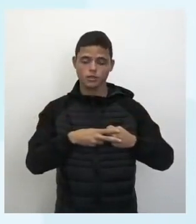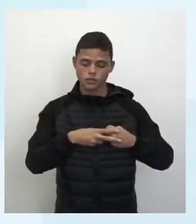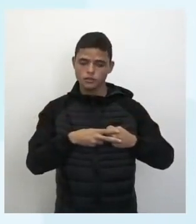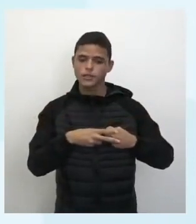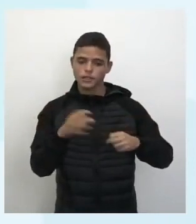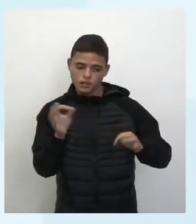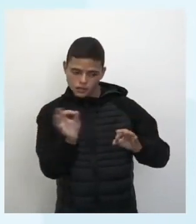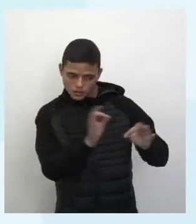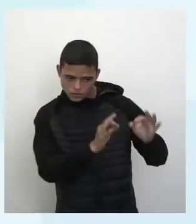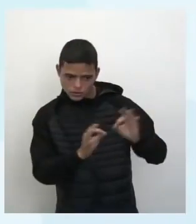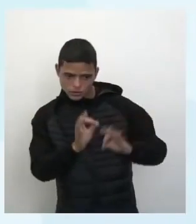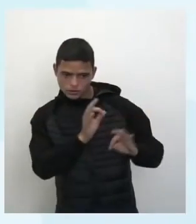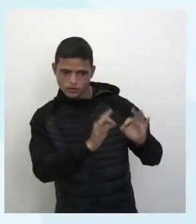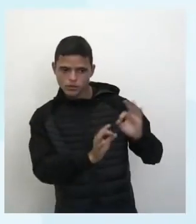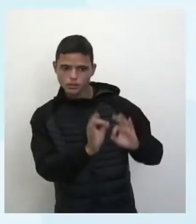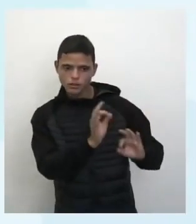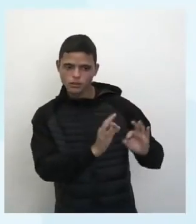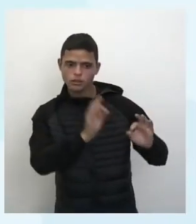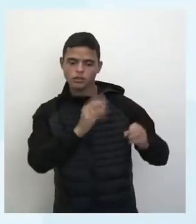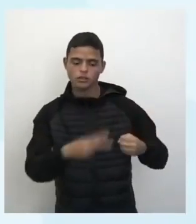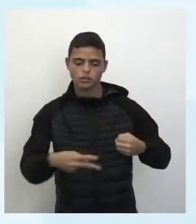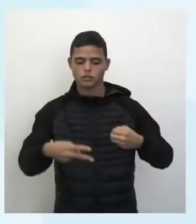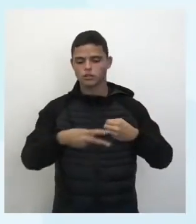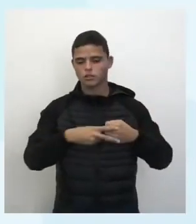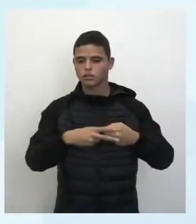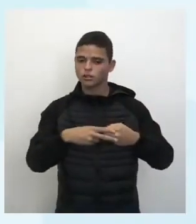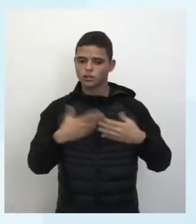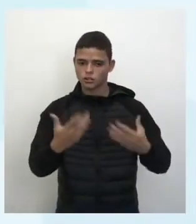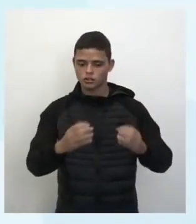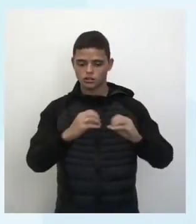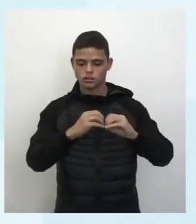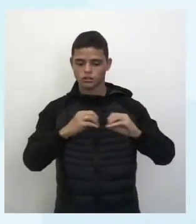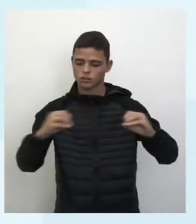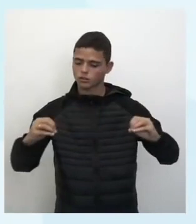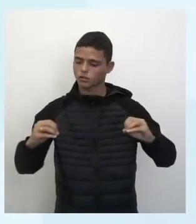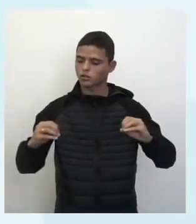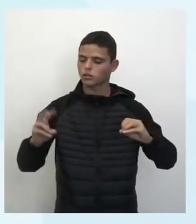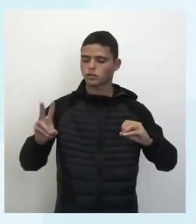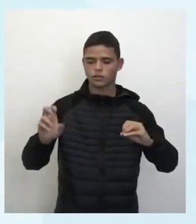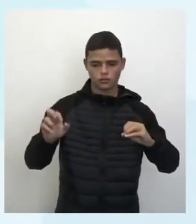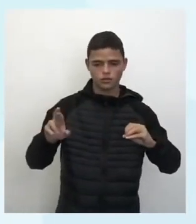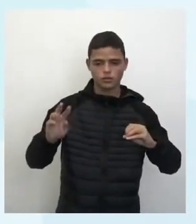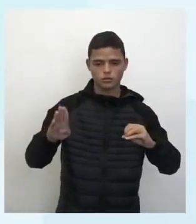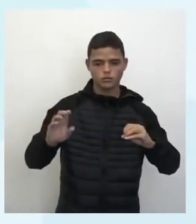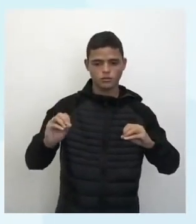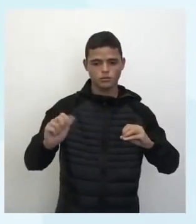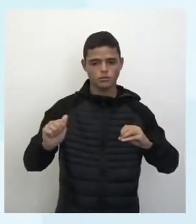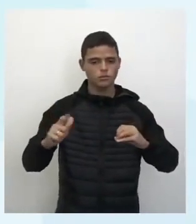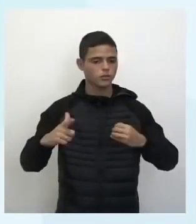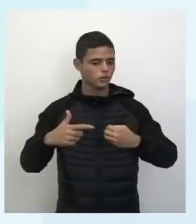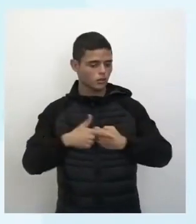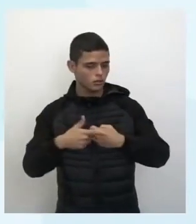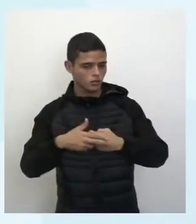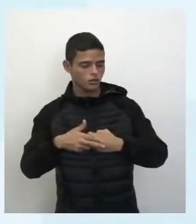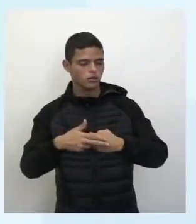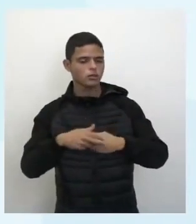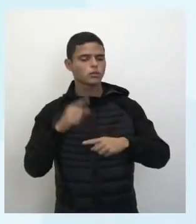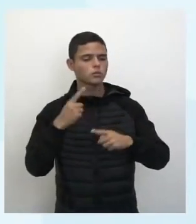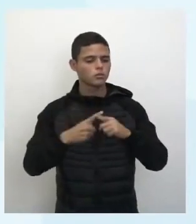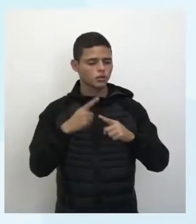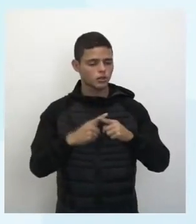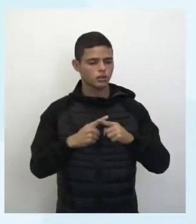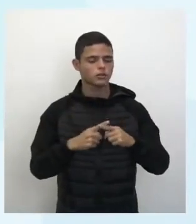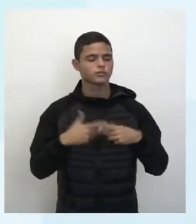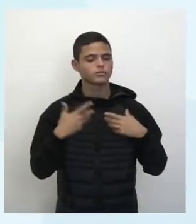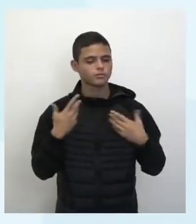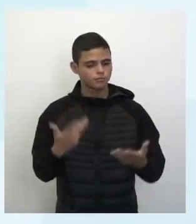construída em torno de um verbo. Então, oração é uma frase verbal. Ela é subordinada por quê? Aí está lá, porque